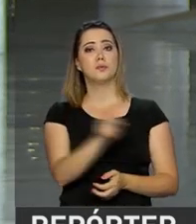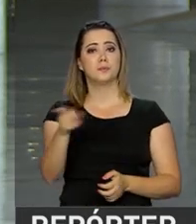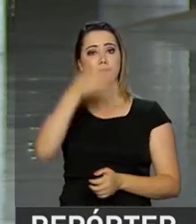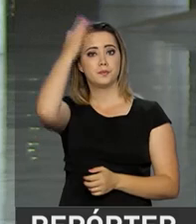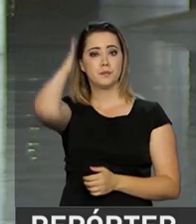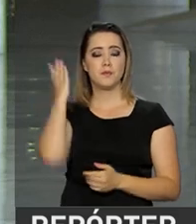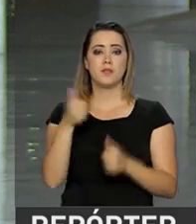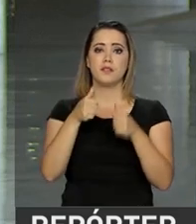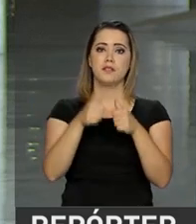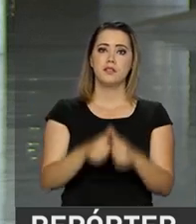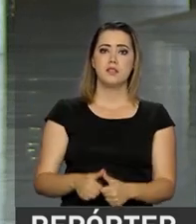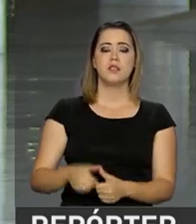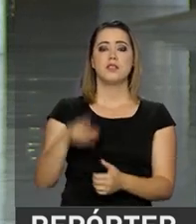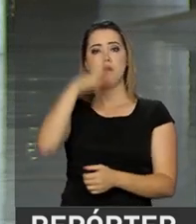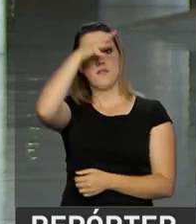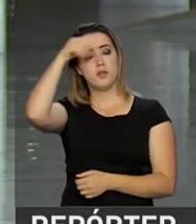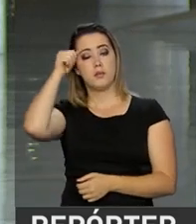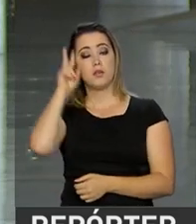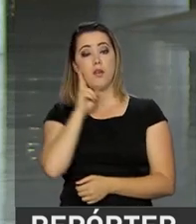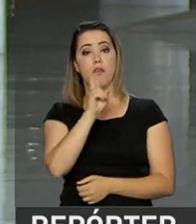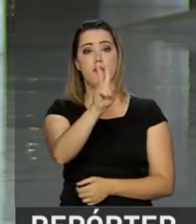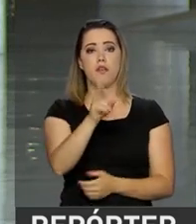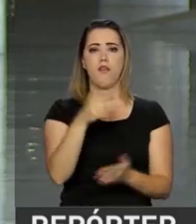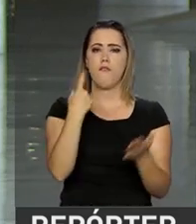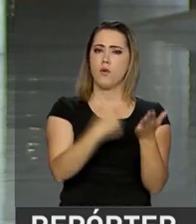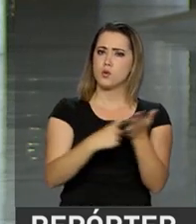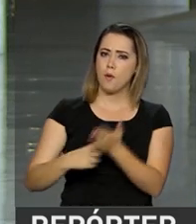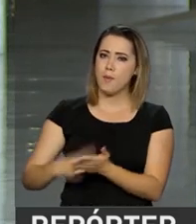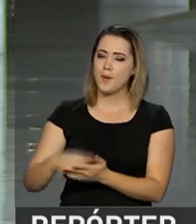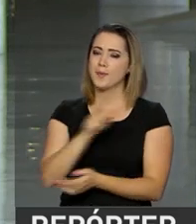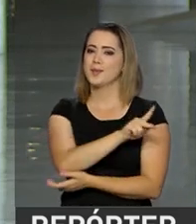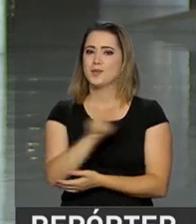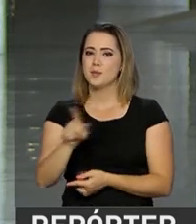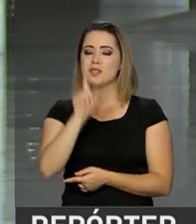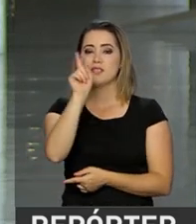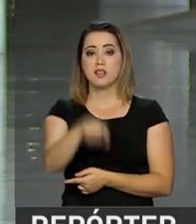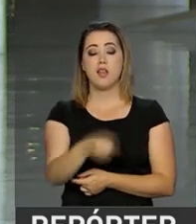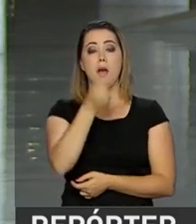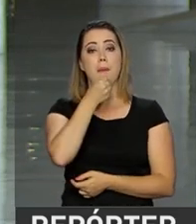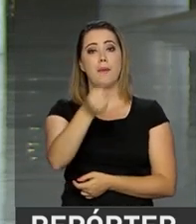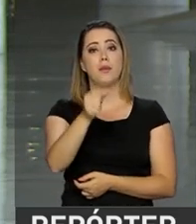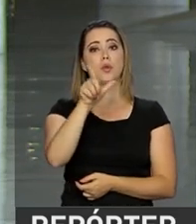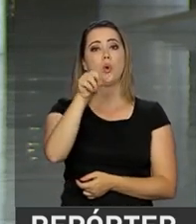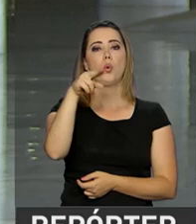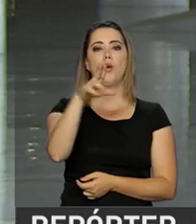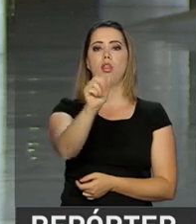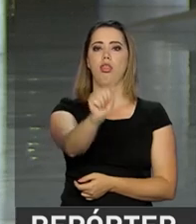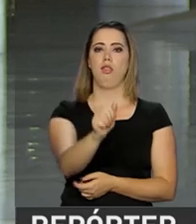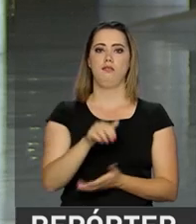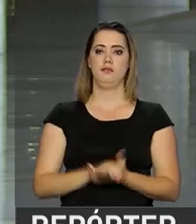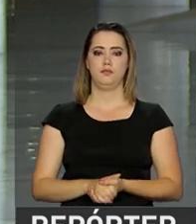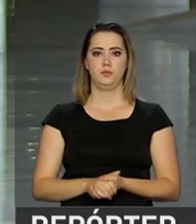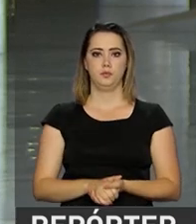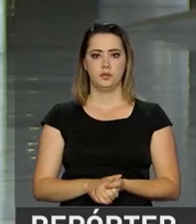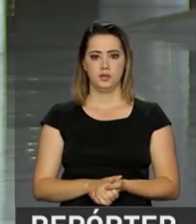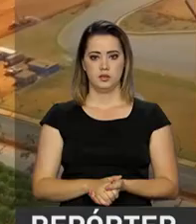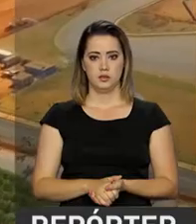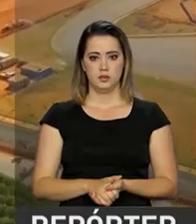Temer esteve no Mato Grosso quem acompanhou a agenda do presidente no estado foi a repórter Luana